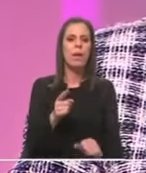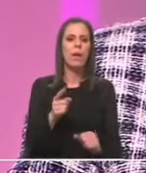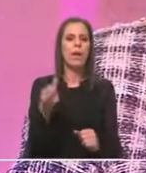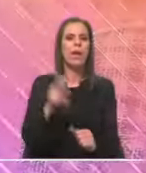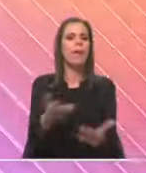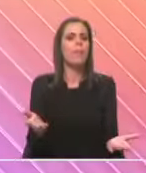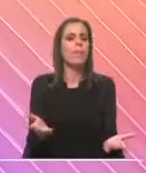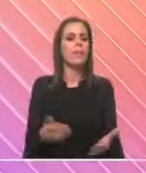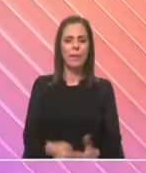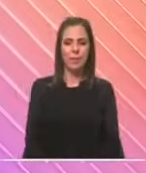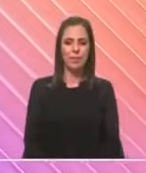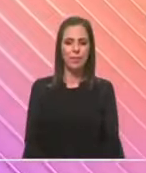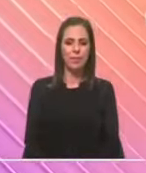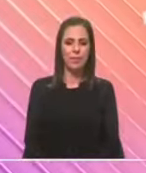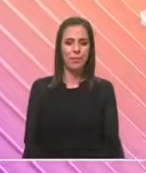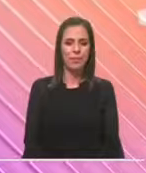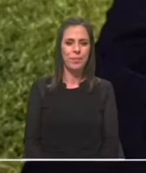aparecer aí vamos lá